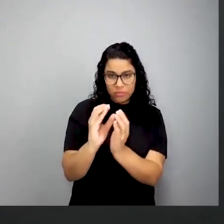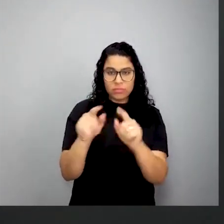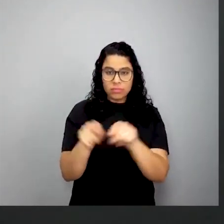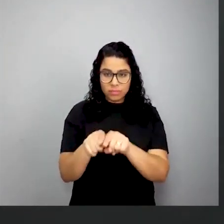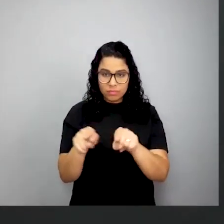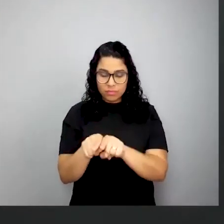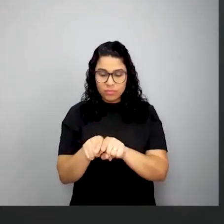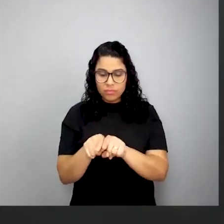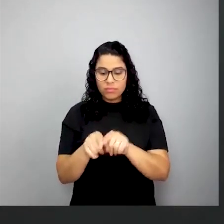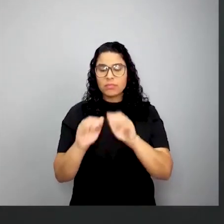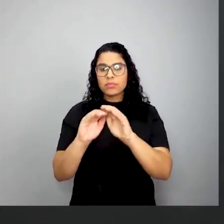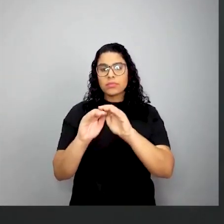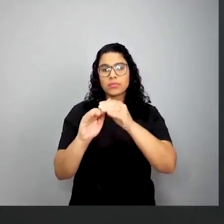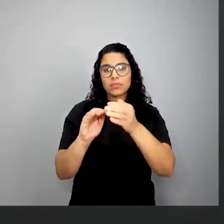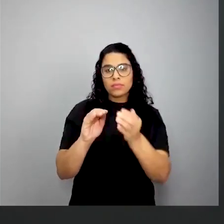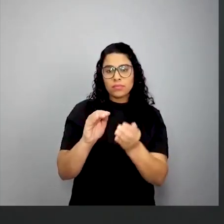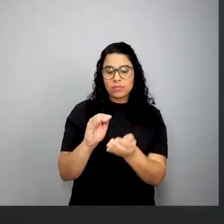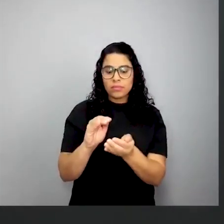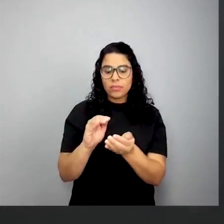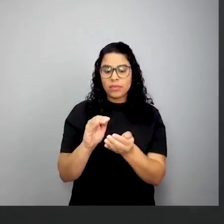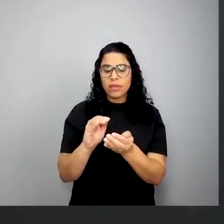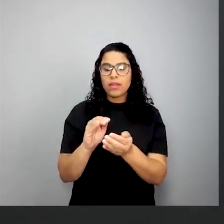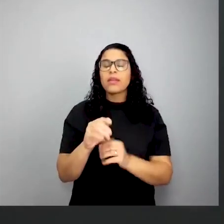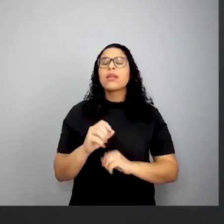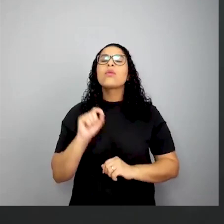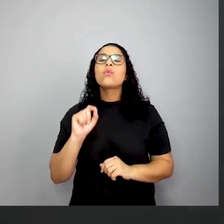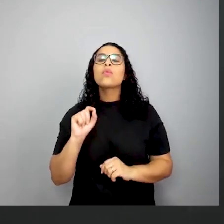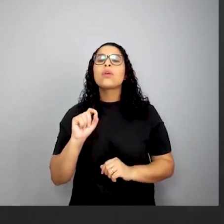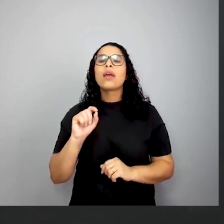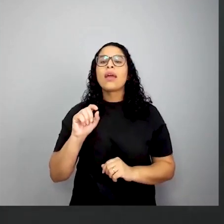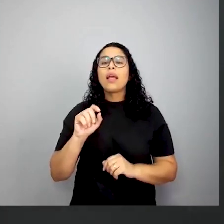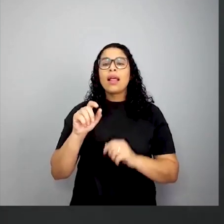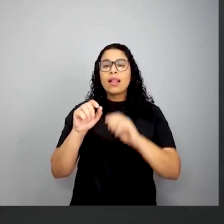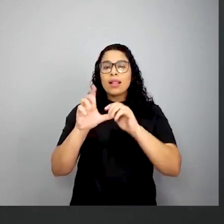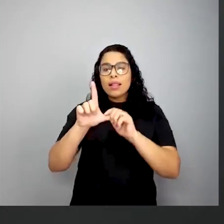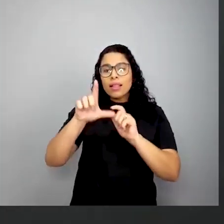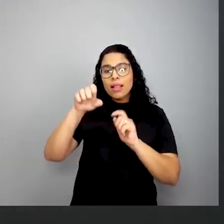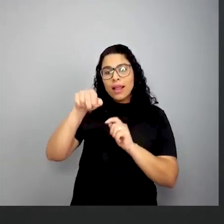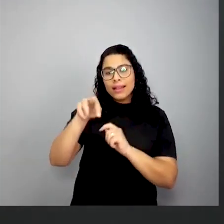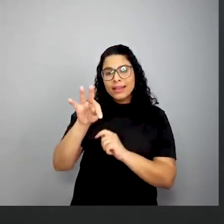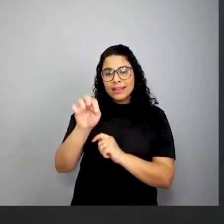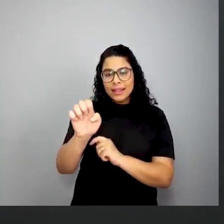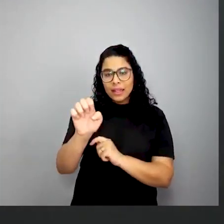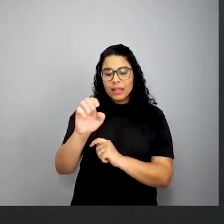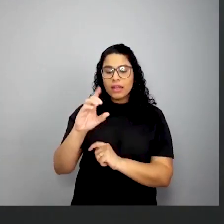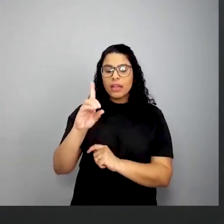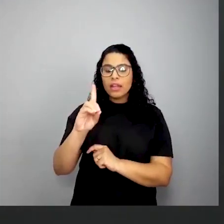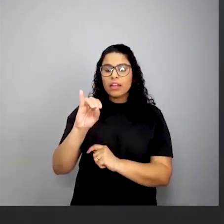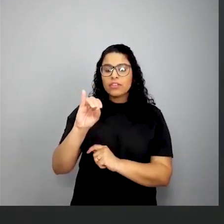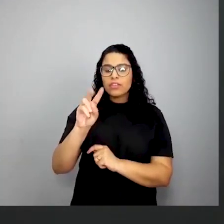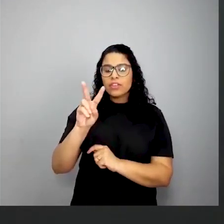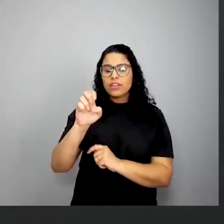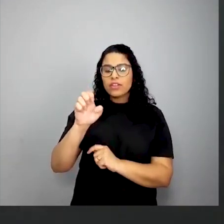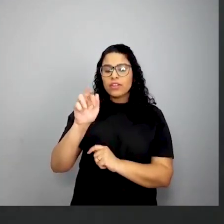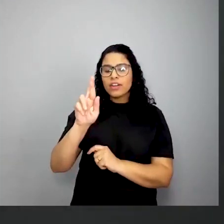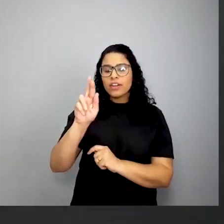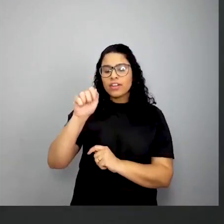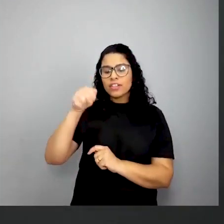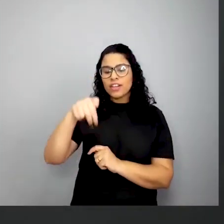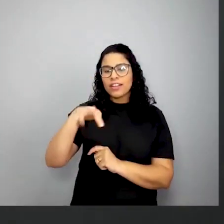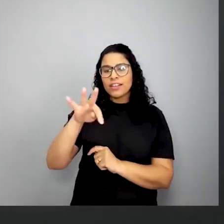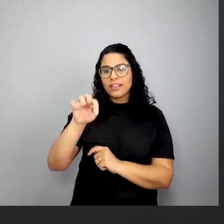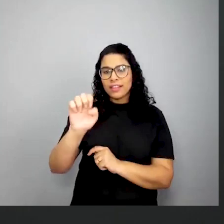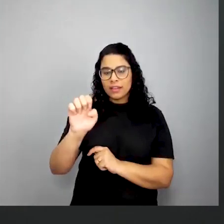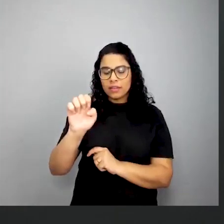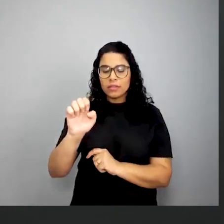míope é uma lente chamada divergente ou côncava. Côncava é essa estrutura assim, ó. O cantinho assim